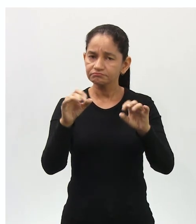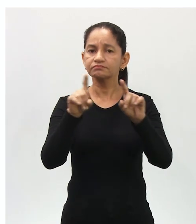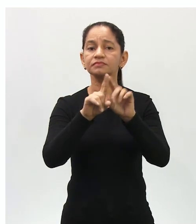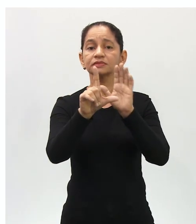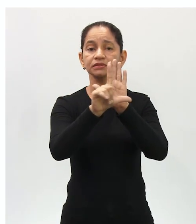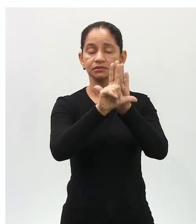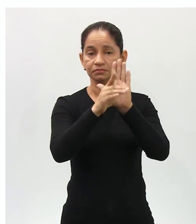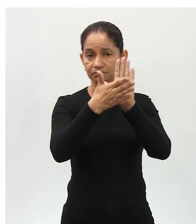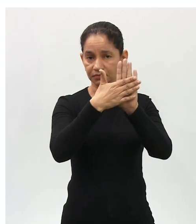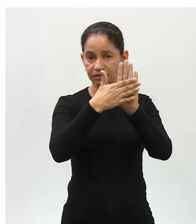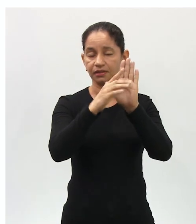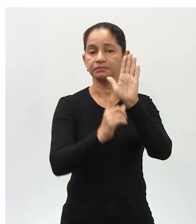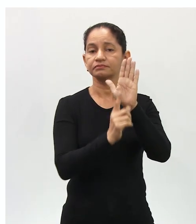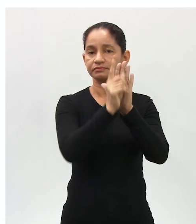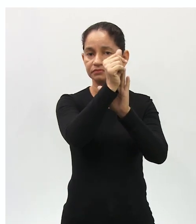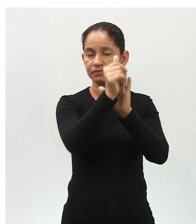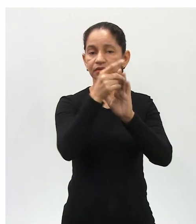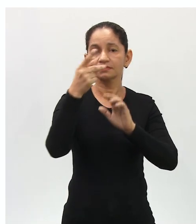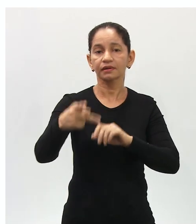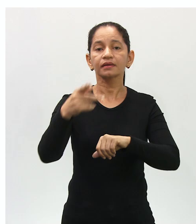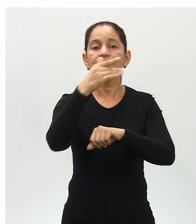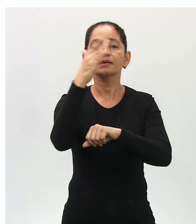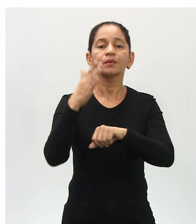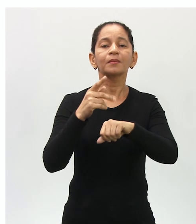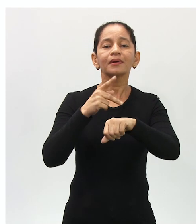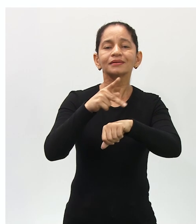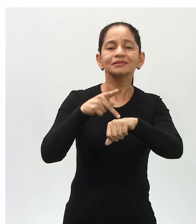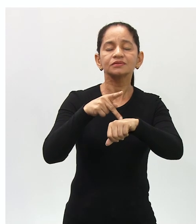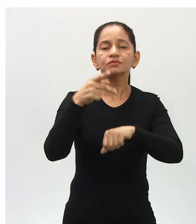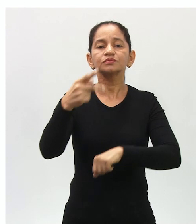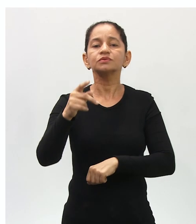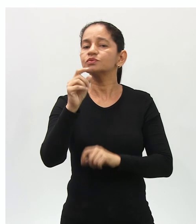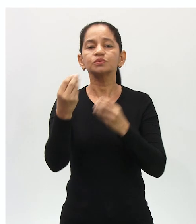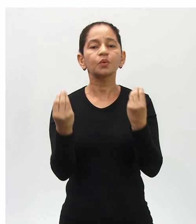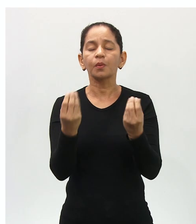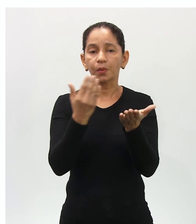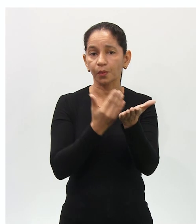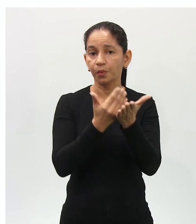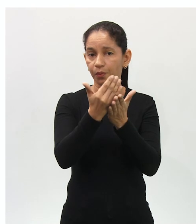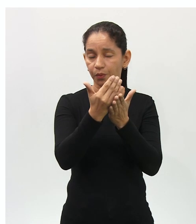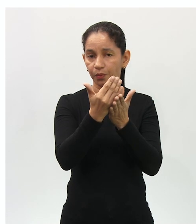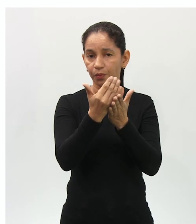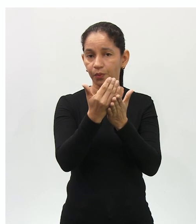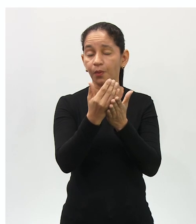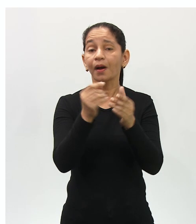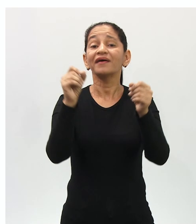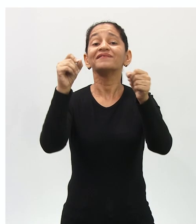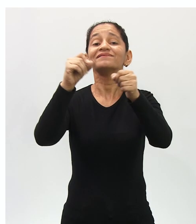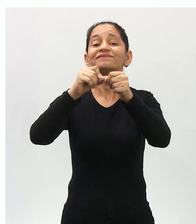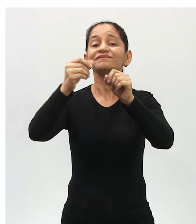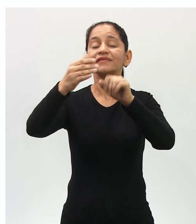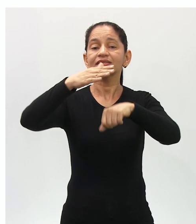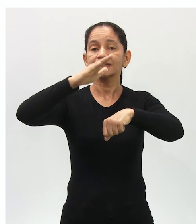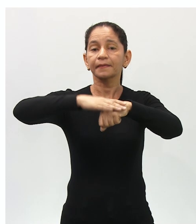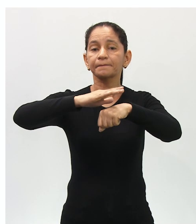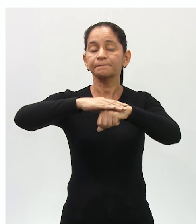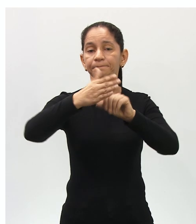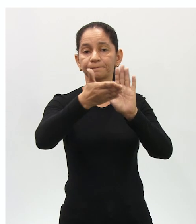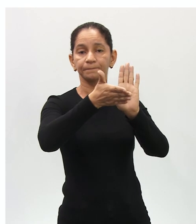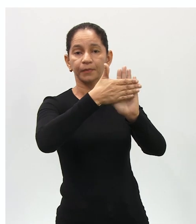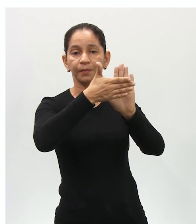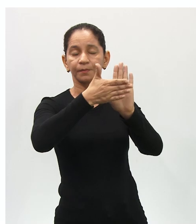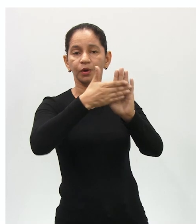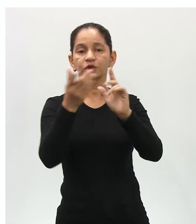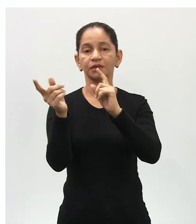processo orçamentário do Brasil, é aqui representado, começando pela elaboração da proposta